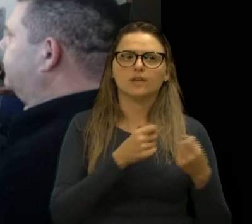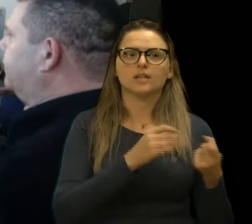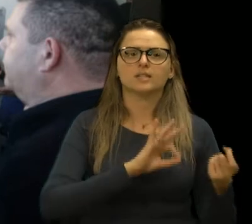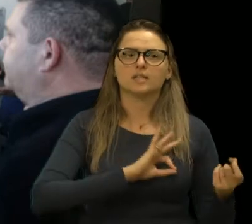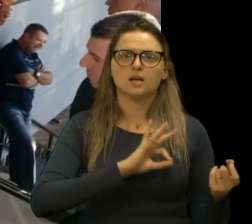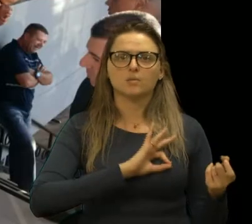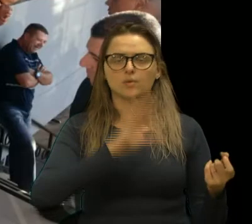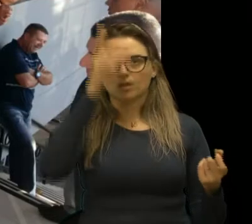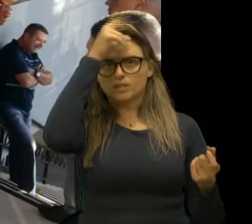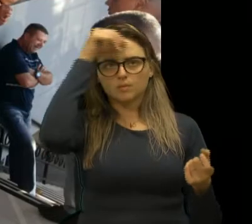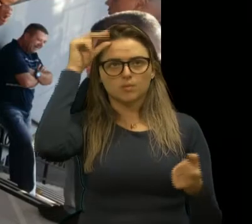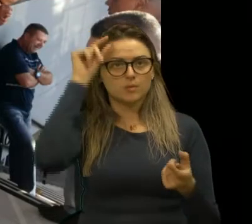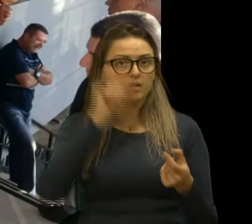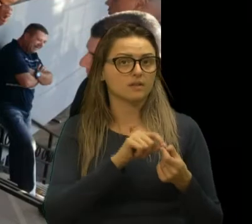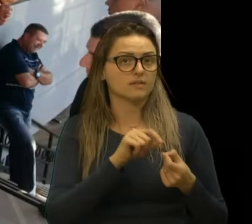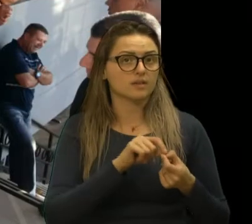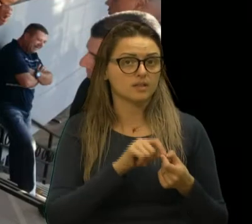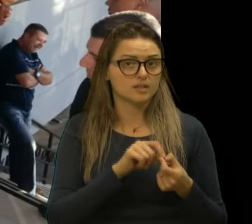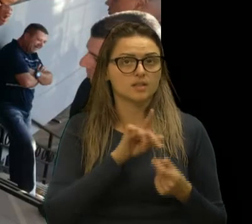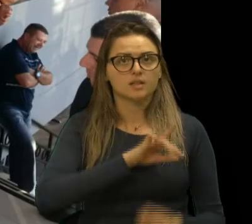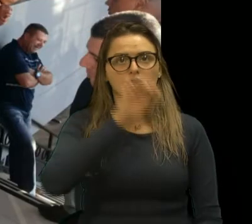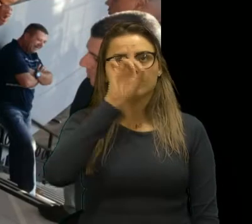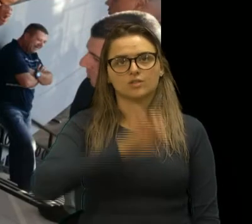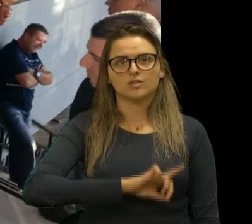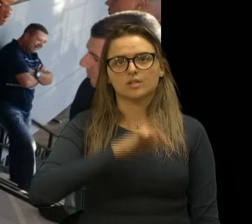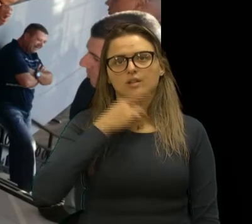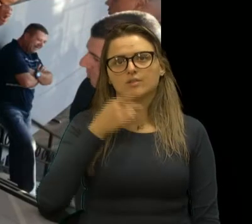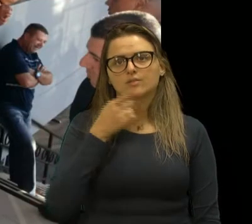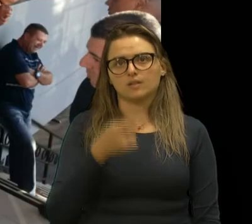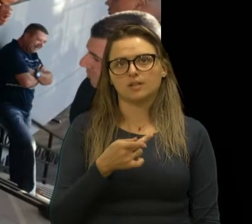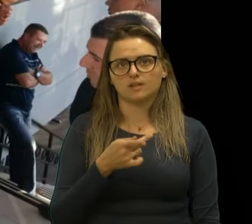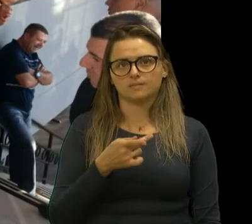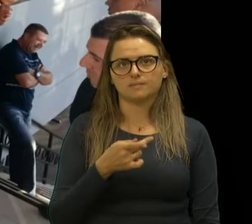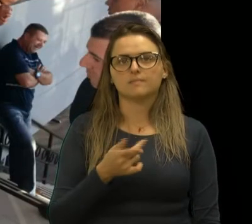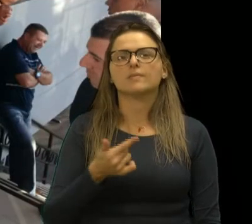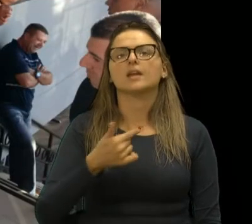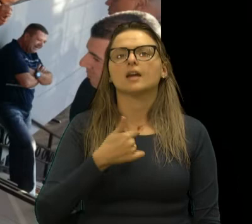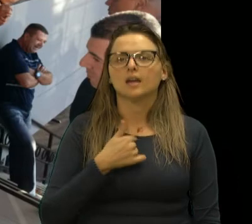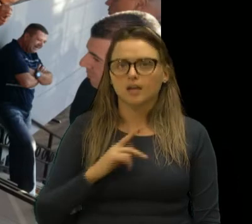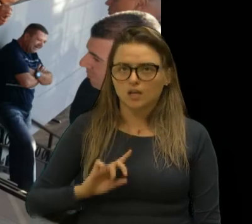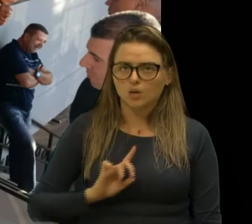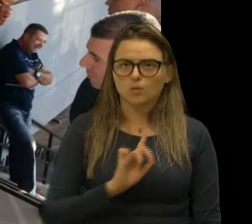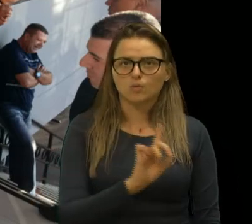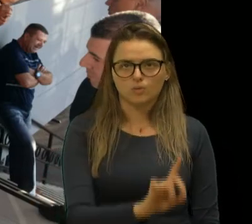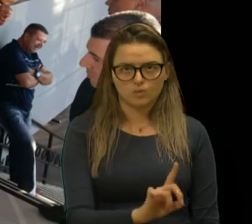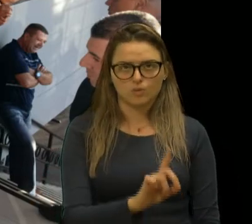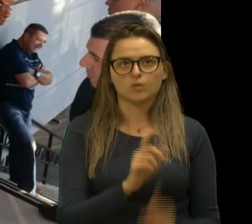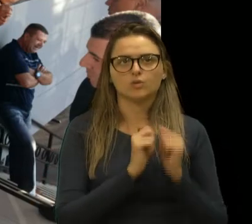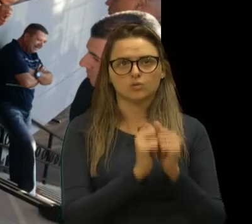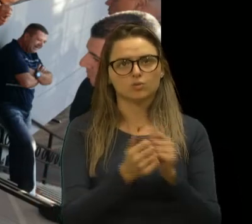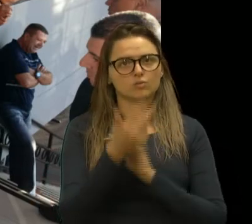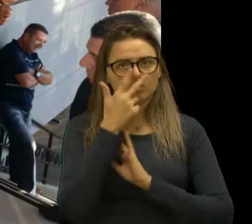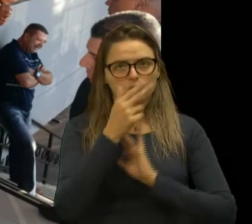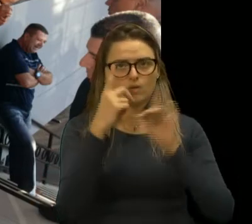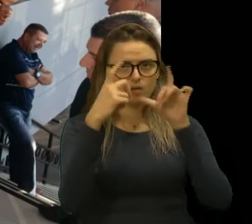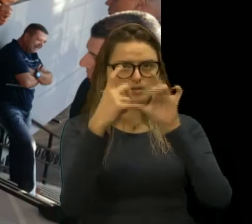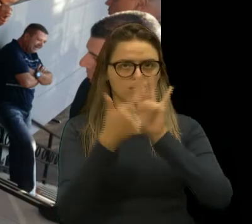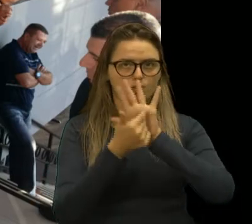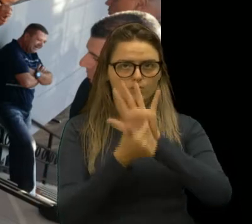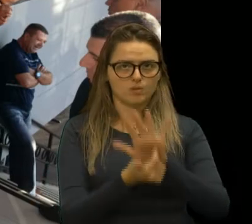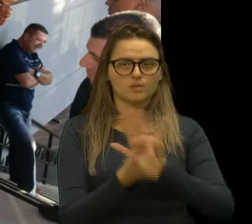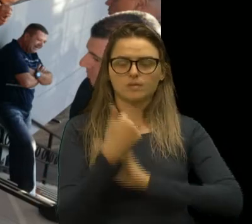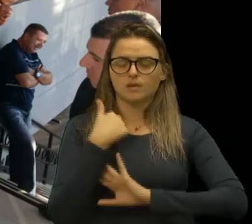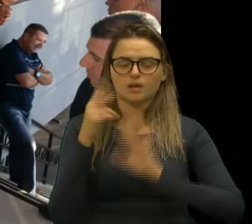oportunidade é o direito de se manifestarem e eu estava lá como a moda as fotos registram e vi tudo